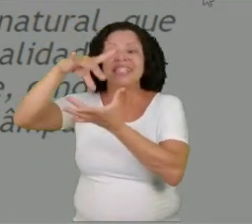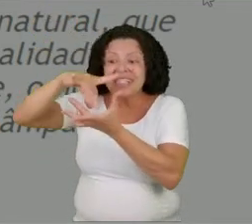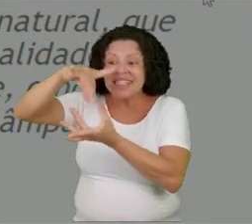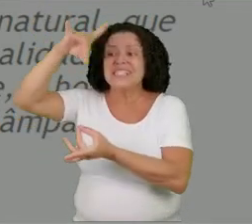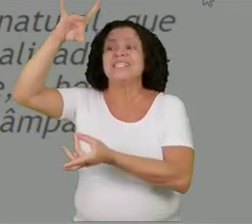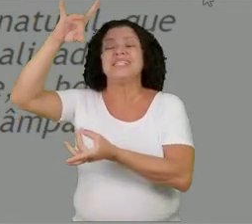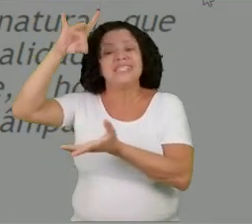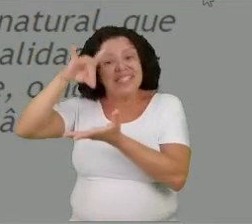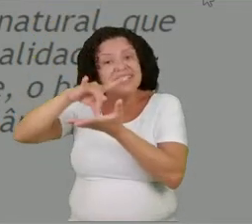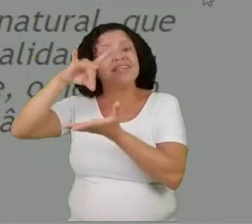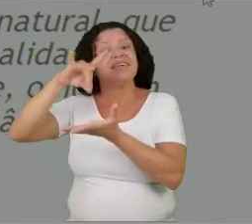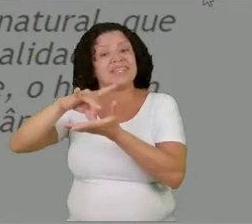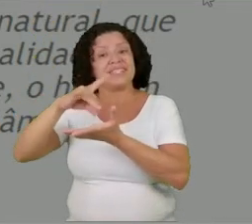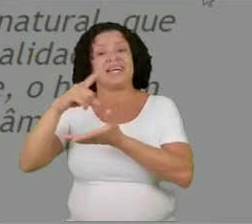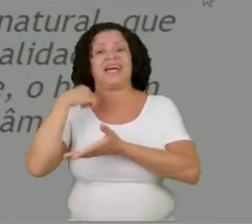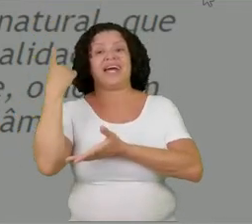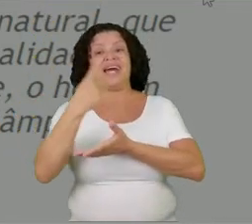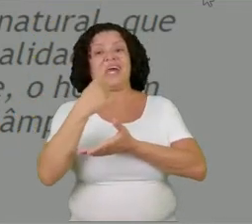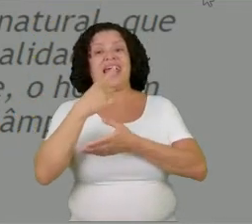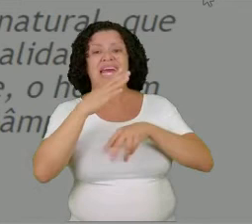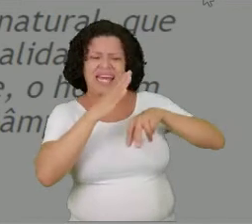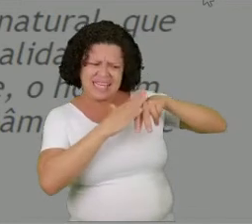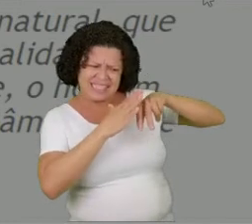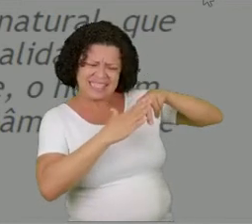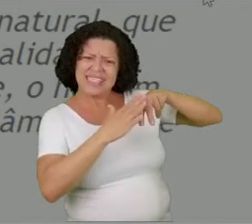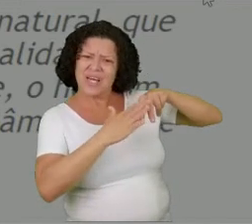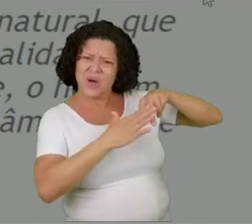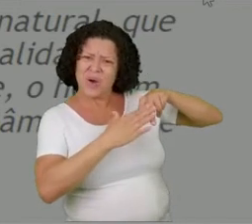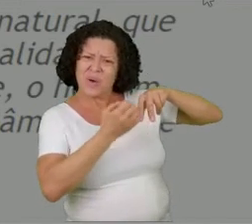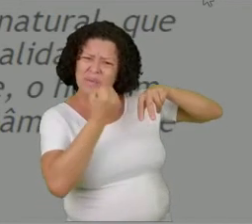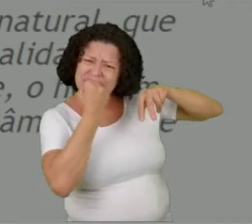espírito que somos. E deixaremos essa veste, esse